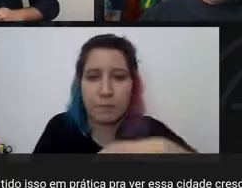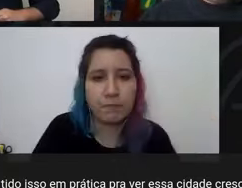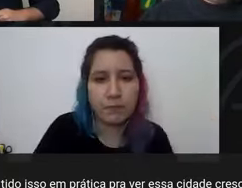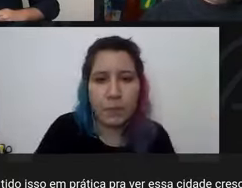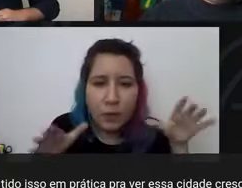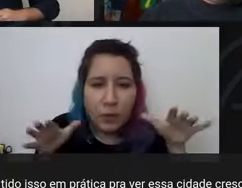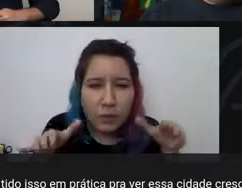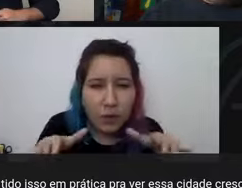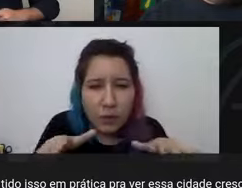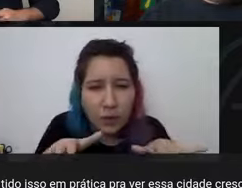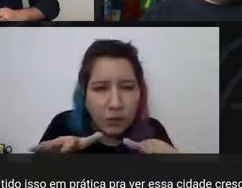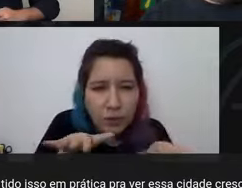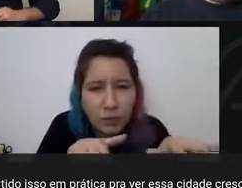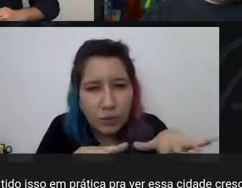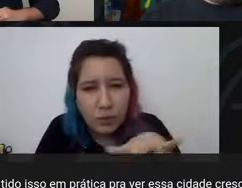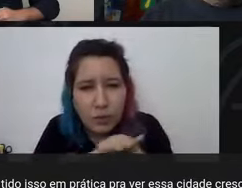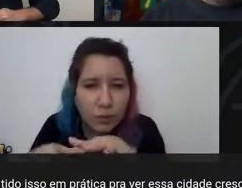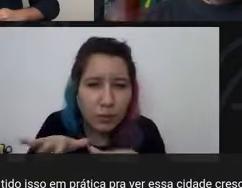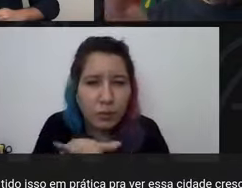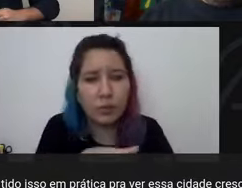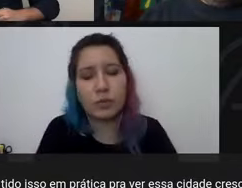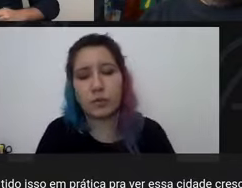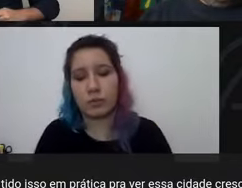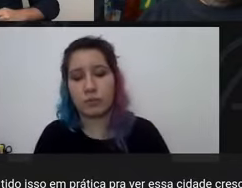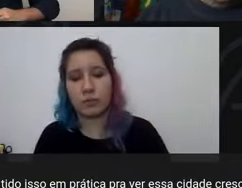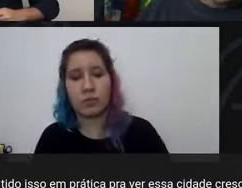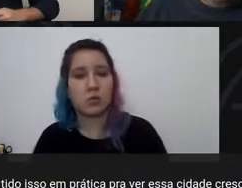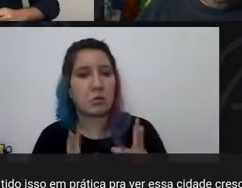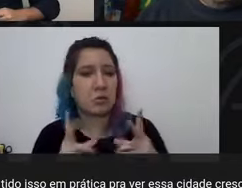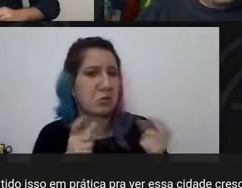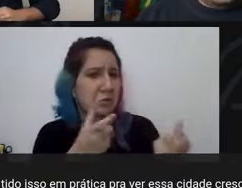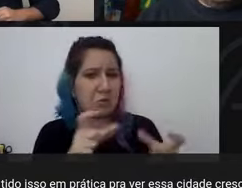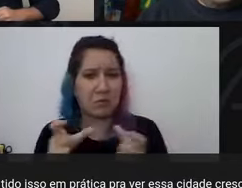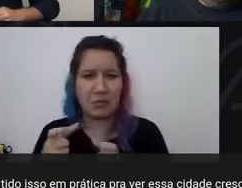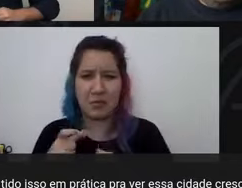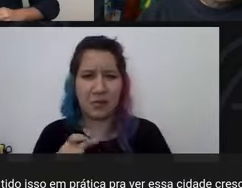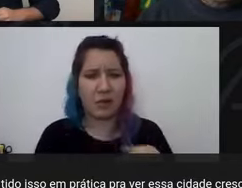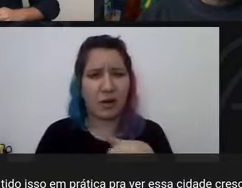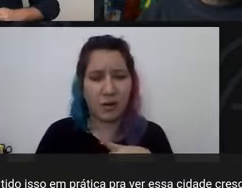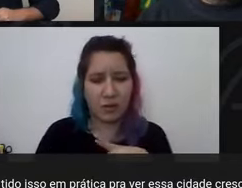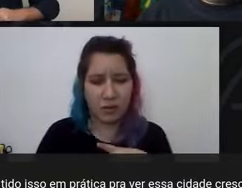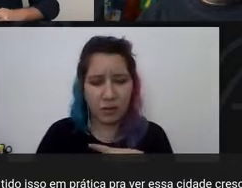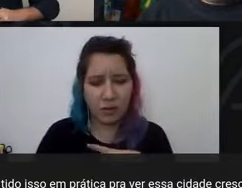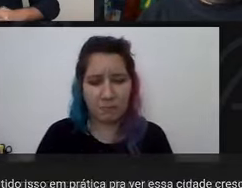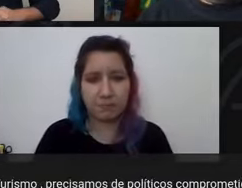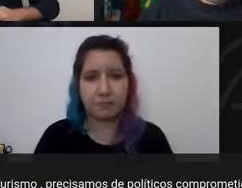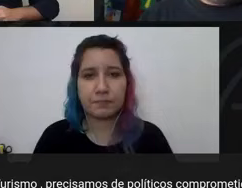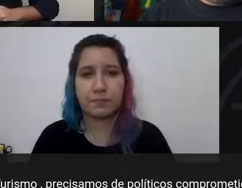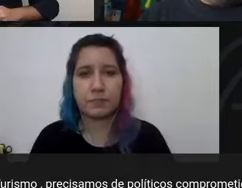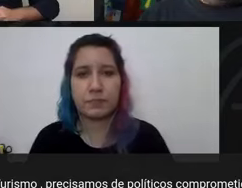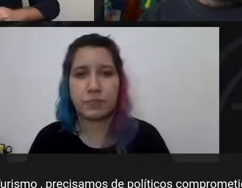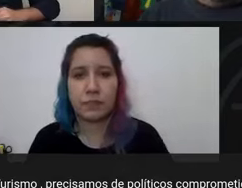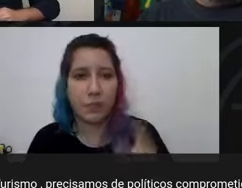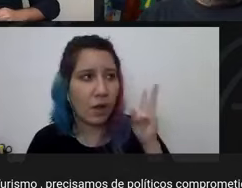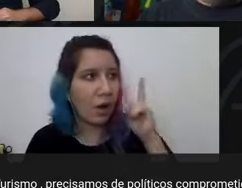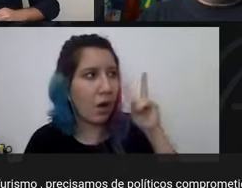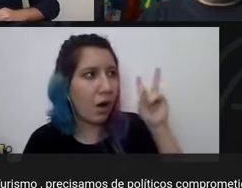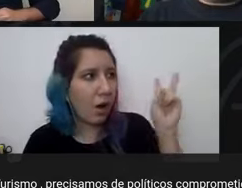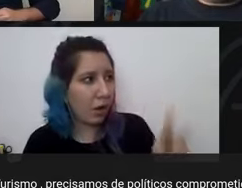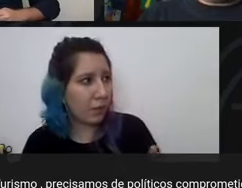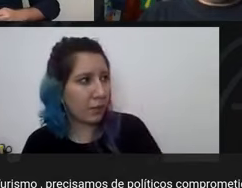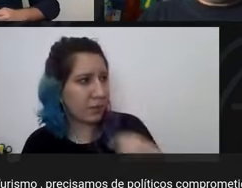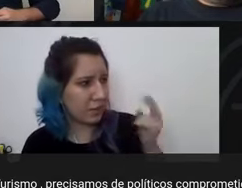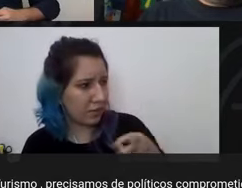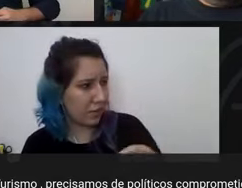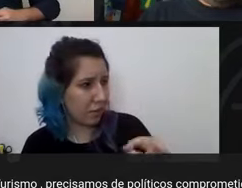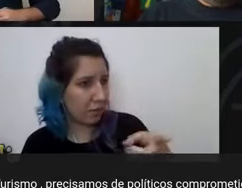nossa, mas que coisa mais bacana, todo lar tem caranguejo, que é algo comum no manguezal, né? E eles falam assim, ah, isso aí tem toda hora. Assim, toda